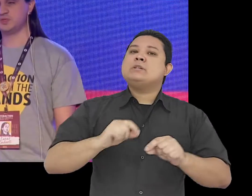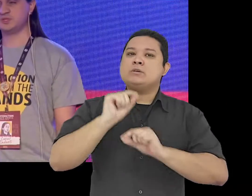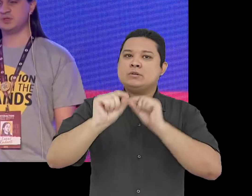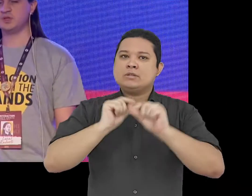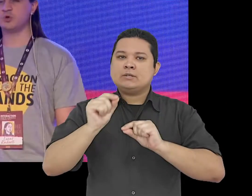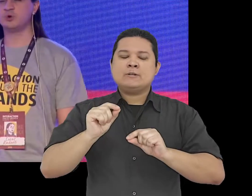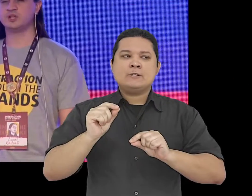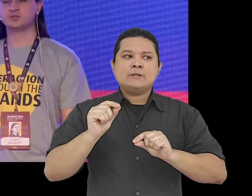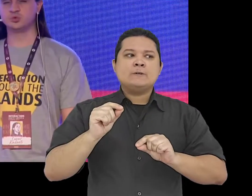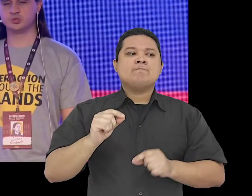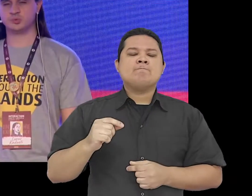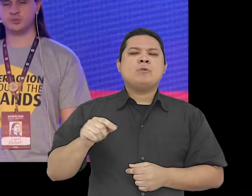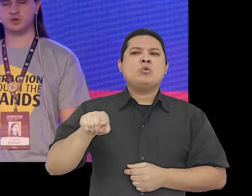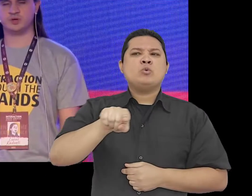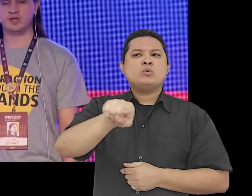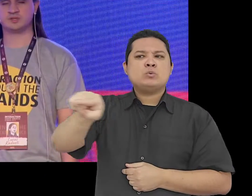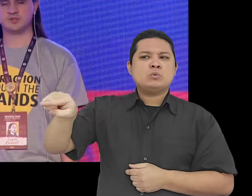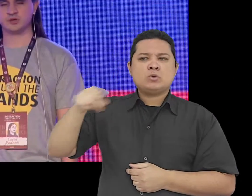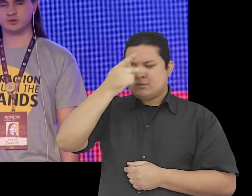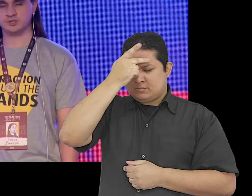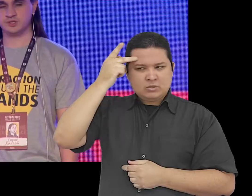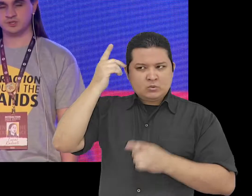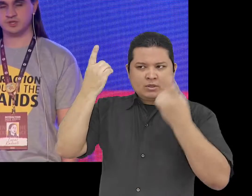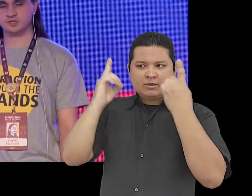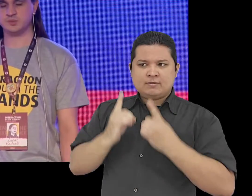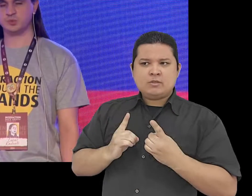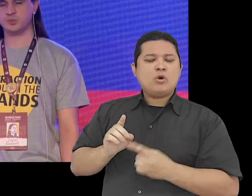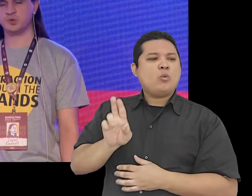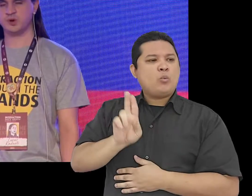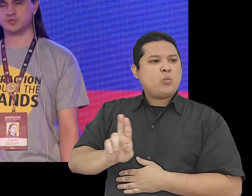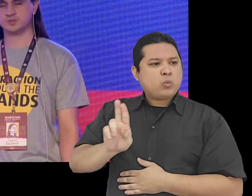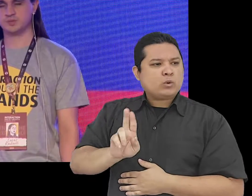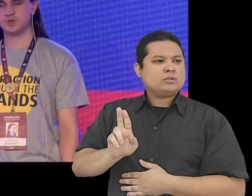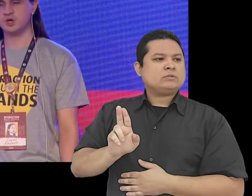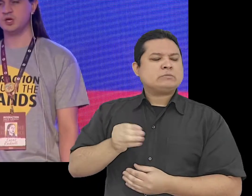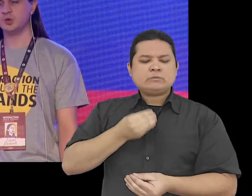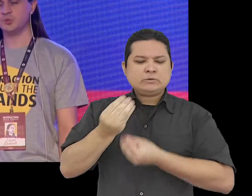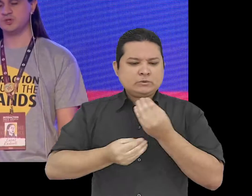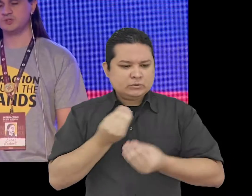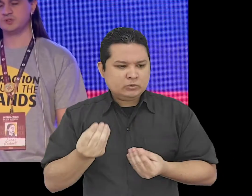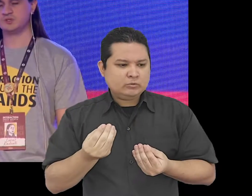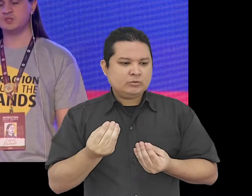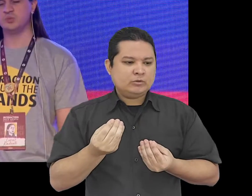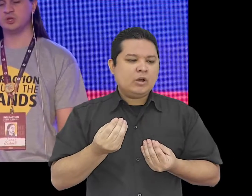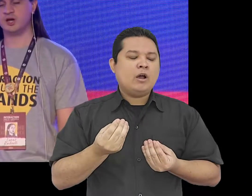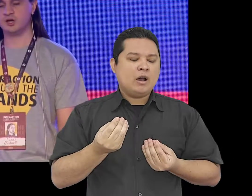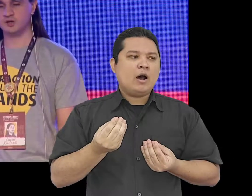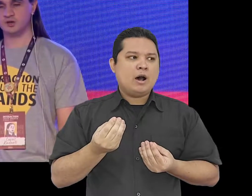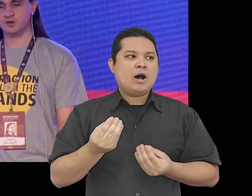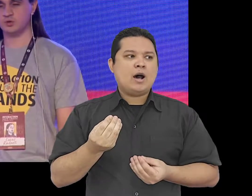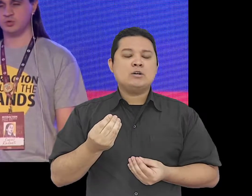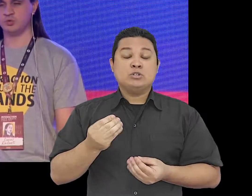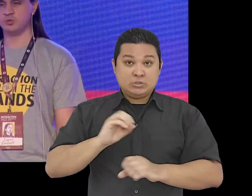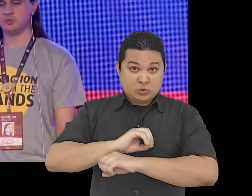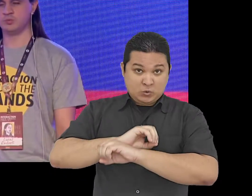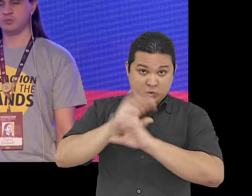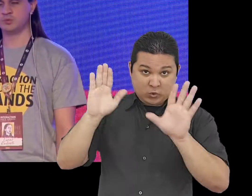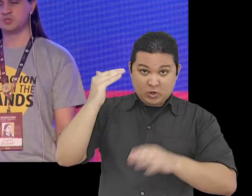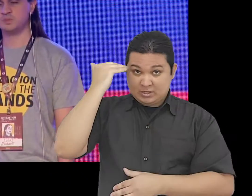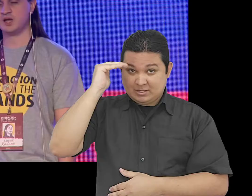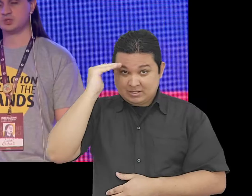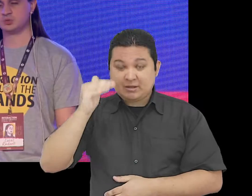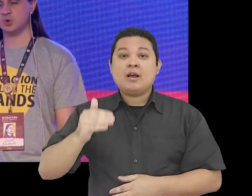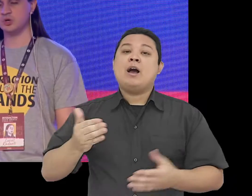a gente precisa entender como que elas usam primeiro essas tecnologias. Esse é sempre o primeiro passo. E depois simular